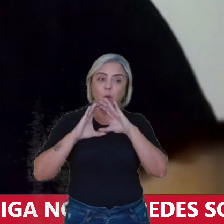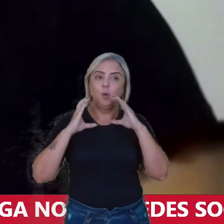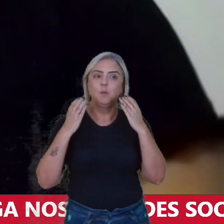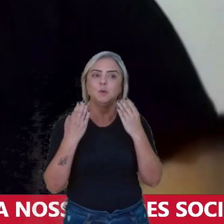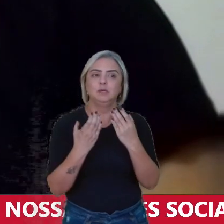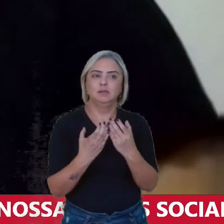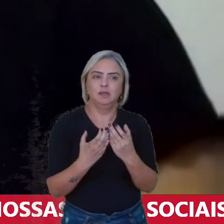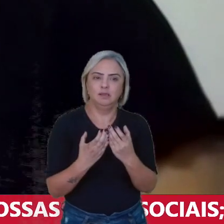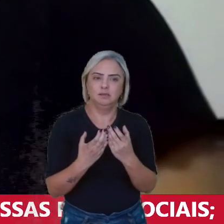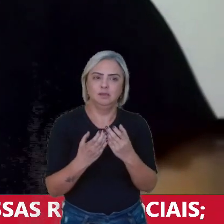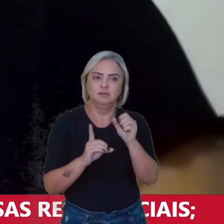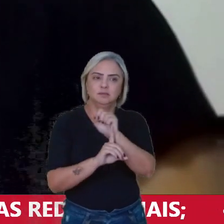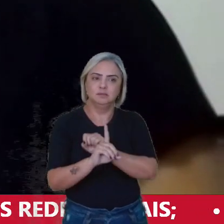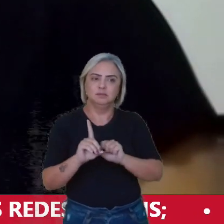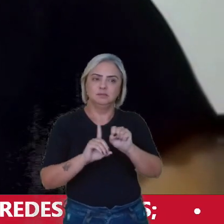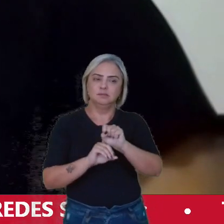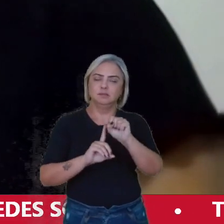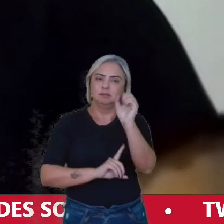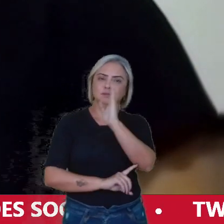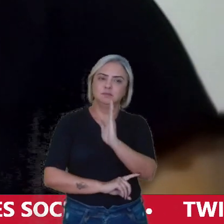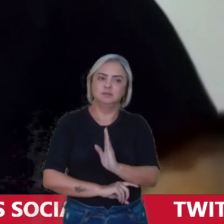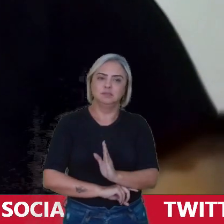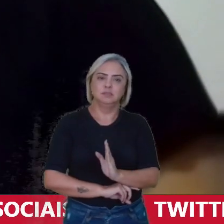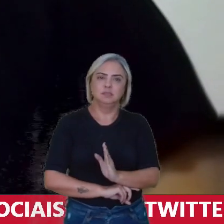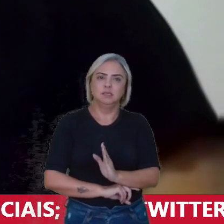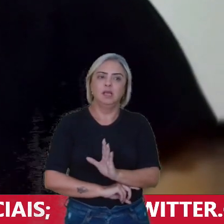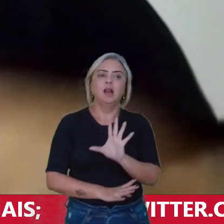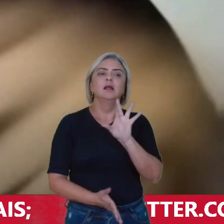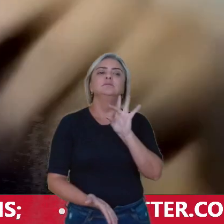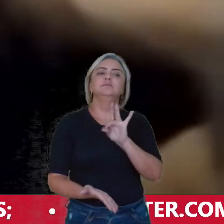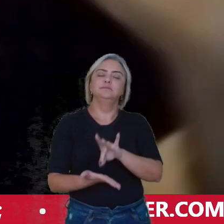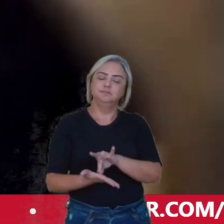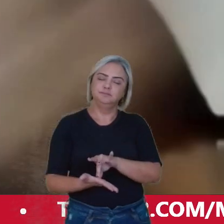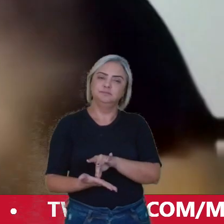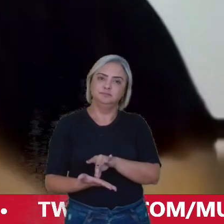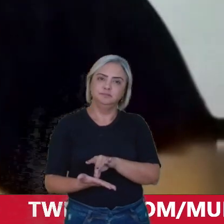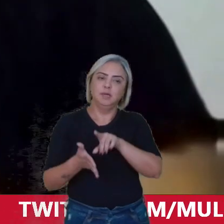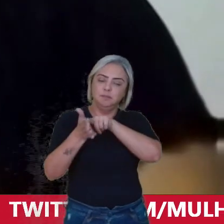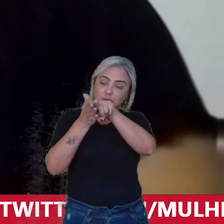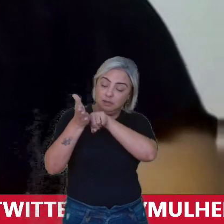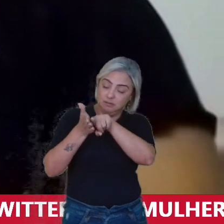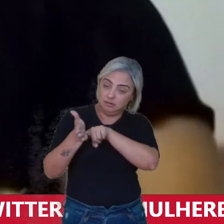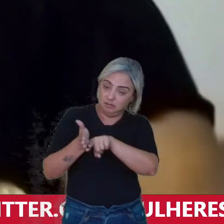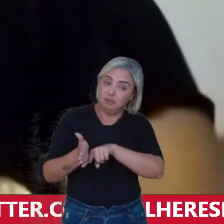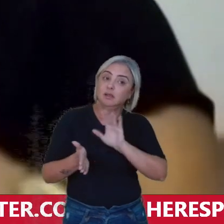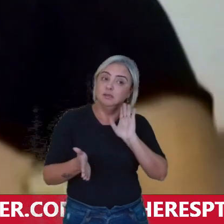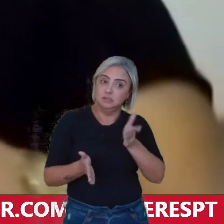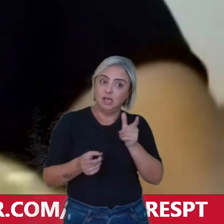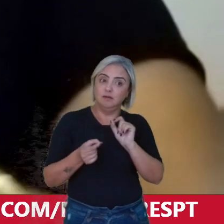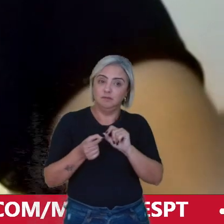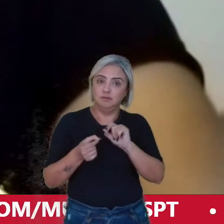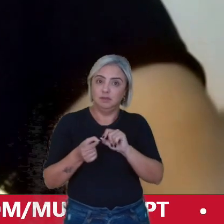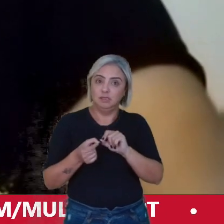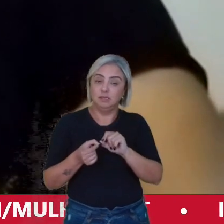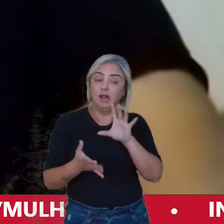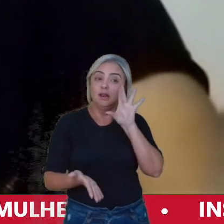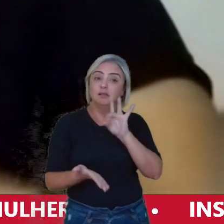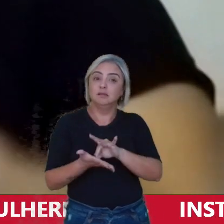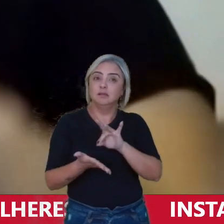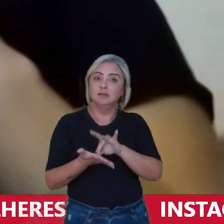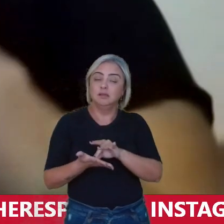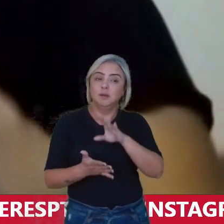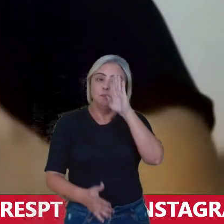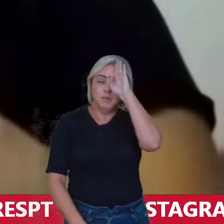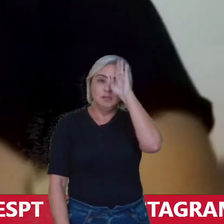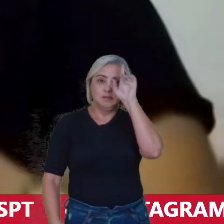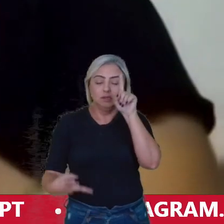comunidade, a nossa sociedade brasileira, ela legitima, né, segundo pesquisas que já foram feitas, ela legitima